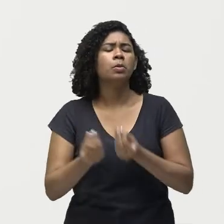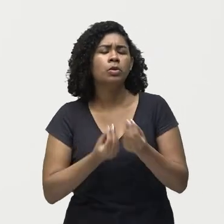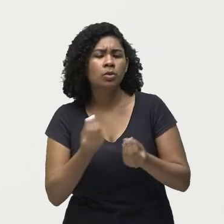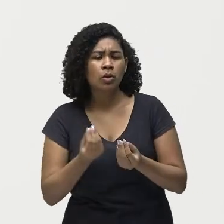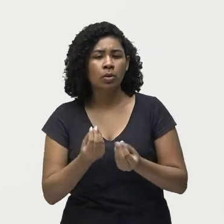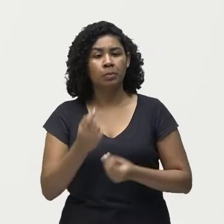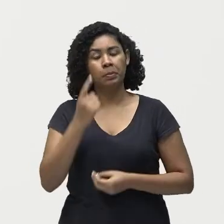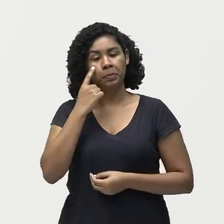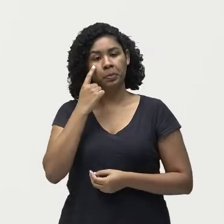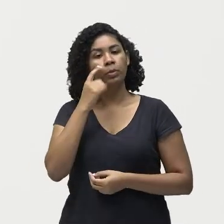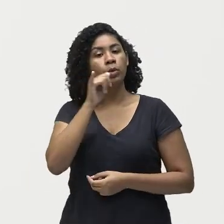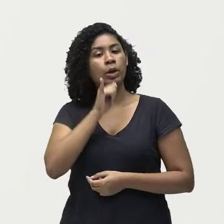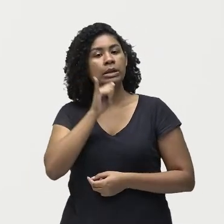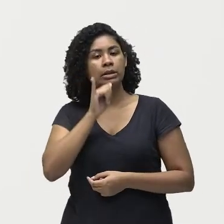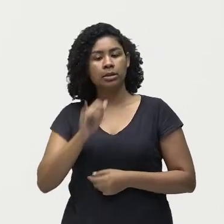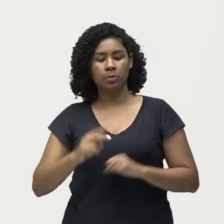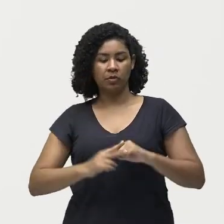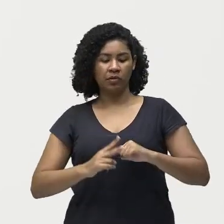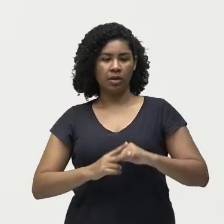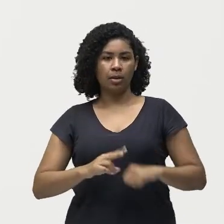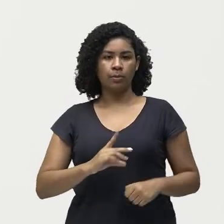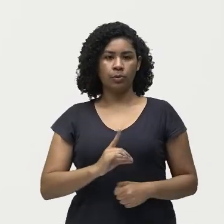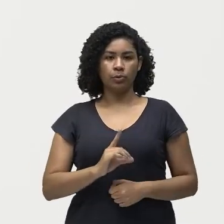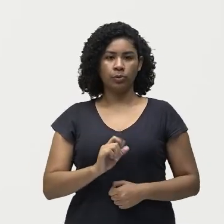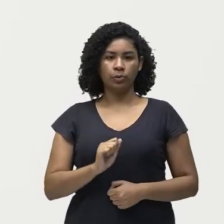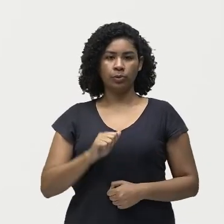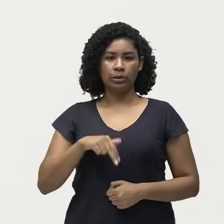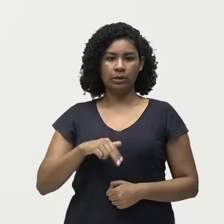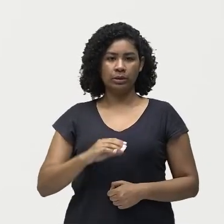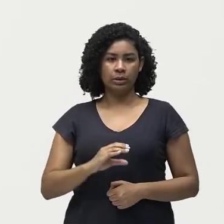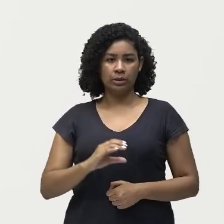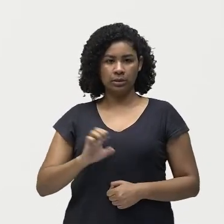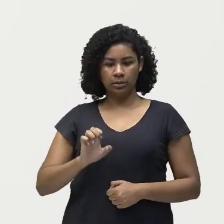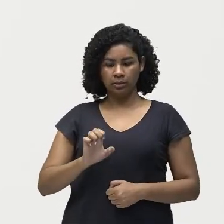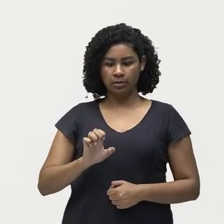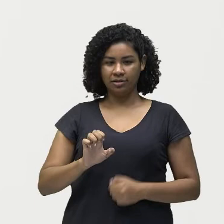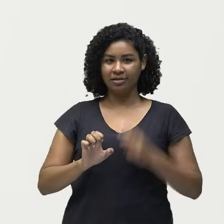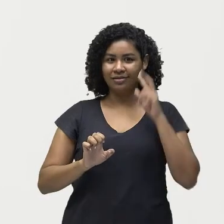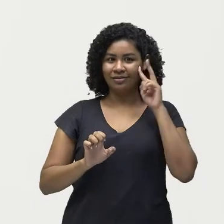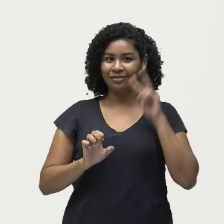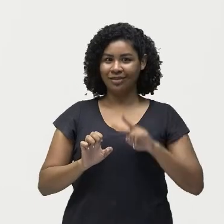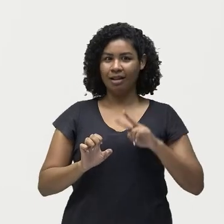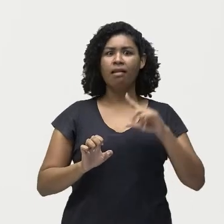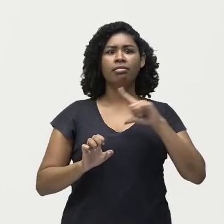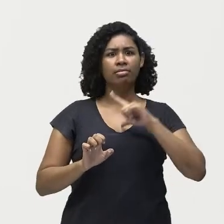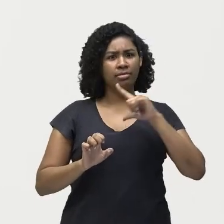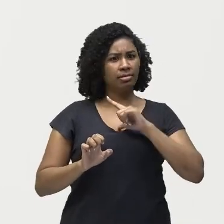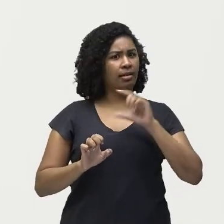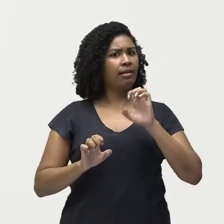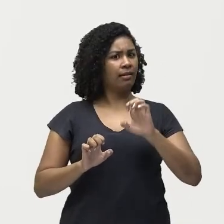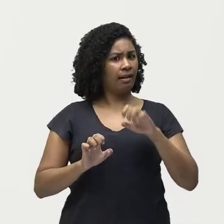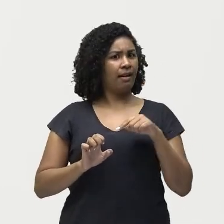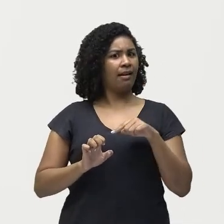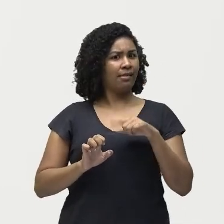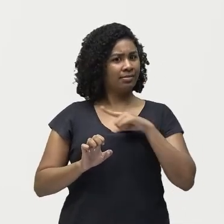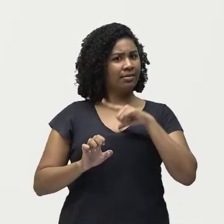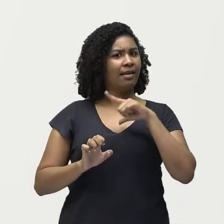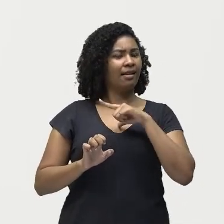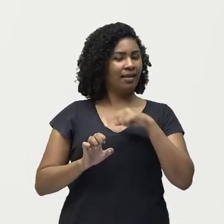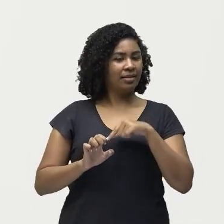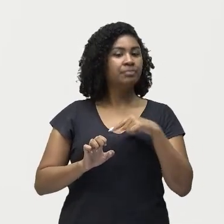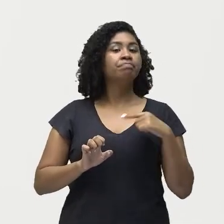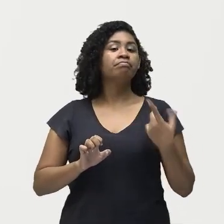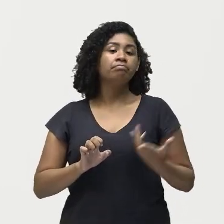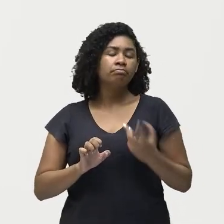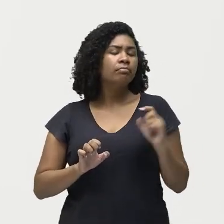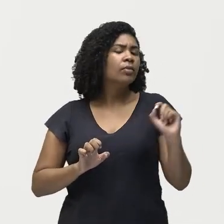exemplo, finaliza com a letra E, dance, dance, dance, dançar. Então o que